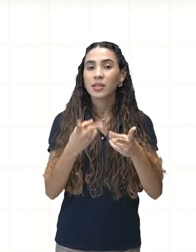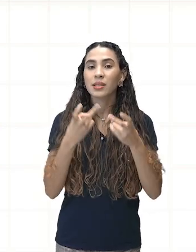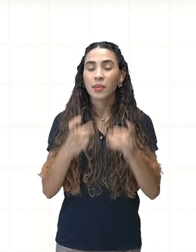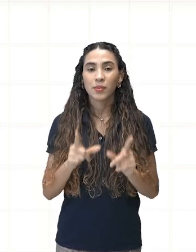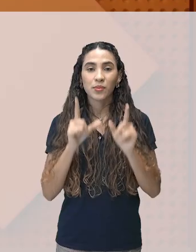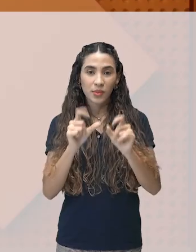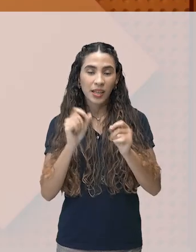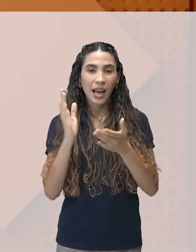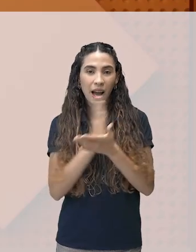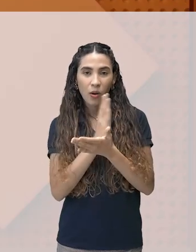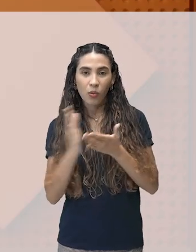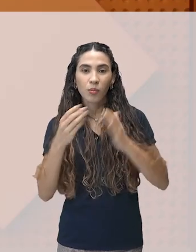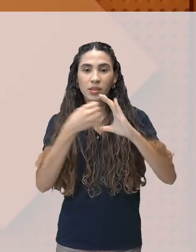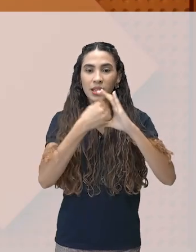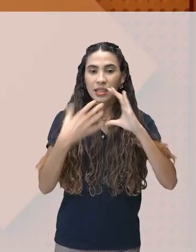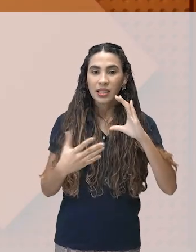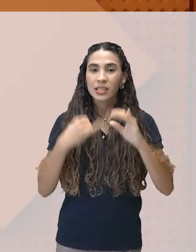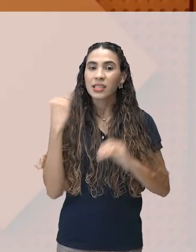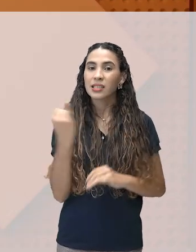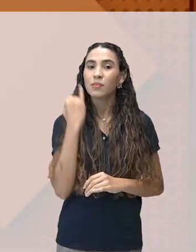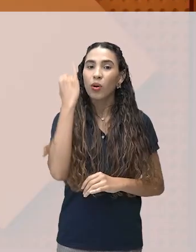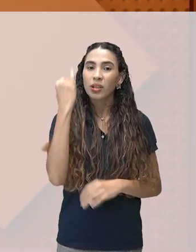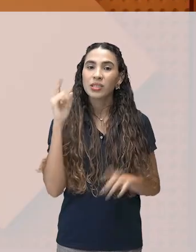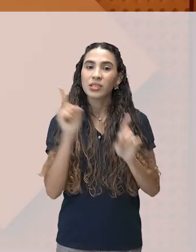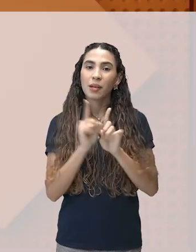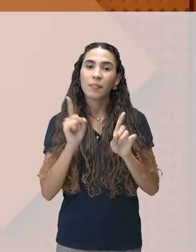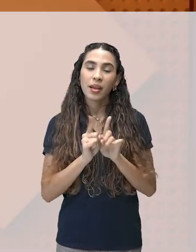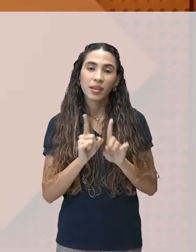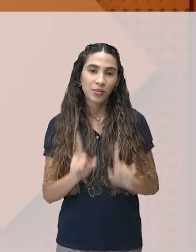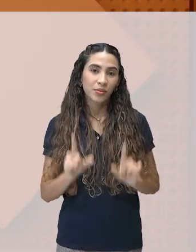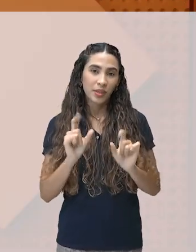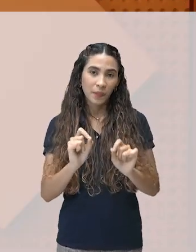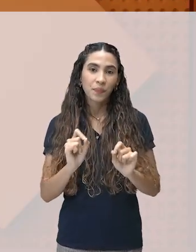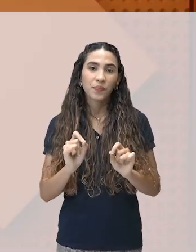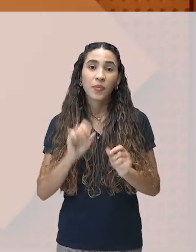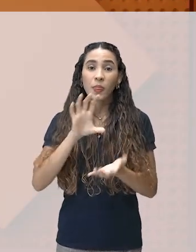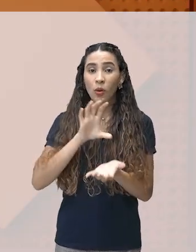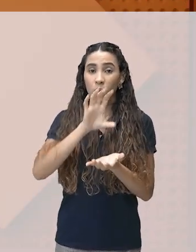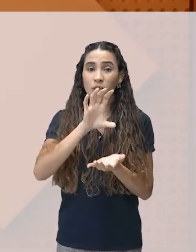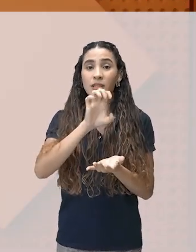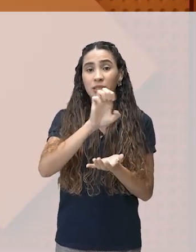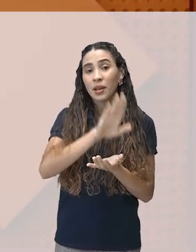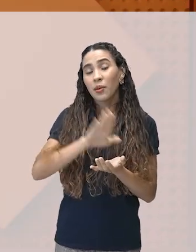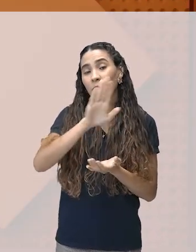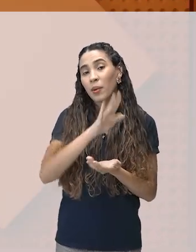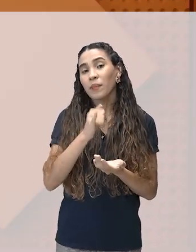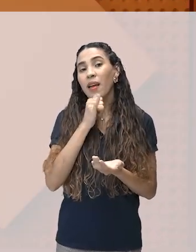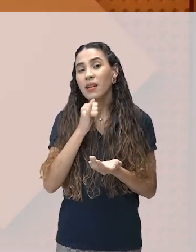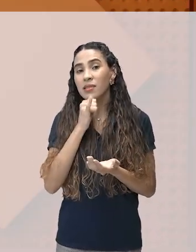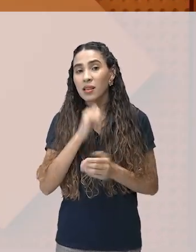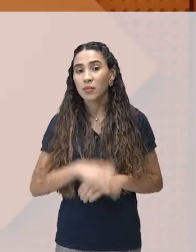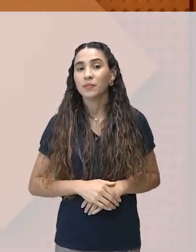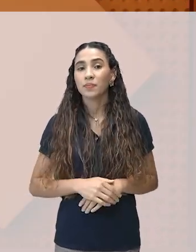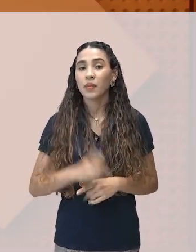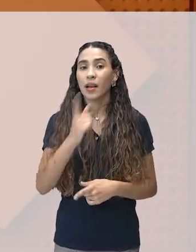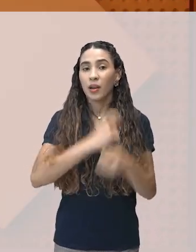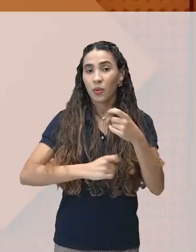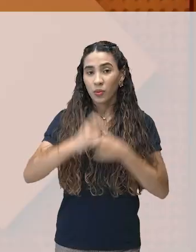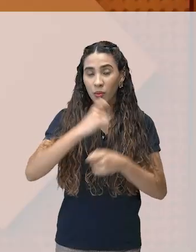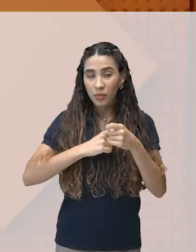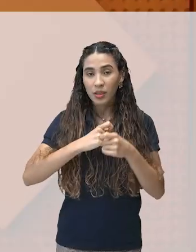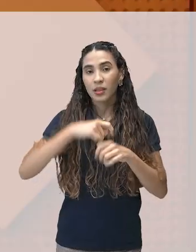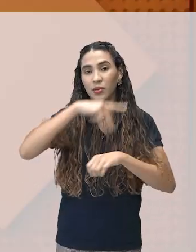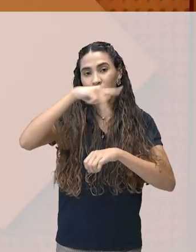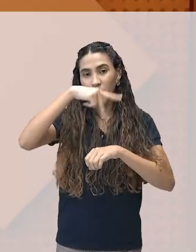observamos ali algumas características importantes do continente europeu, como, por exemplo, a economia